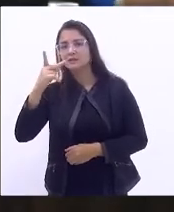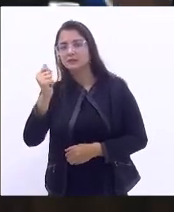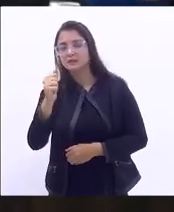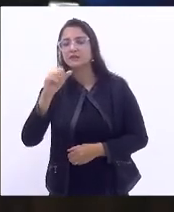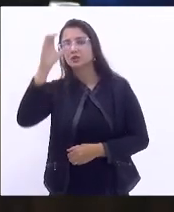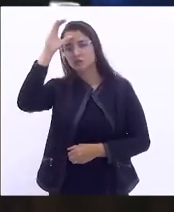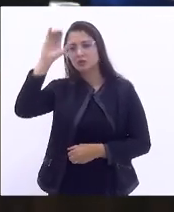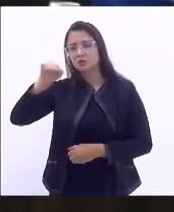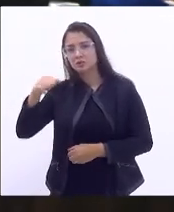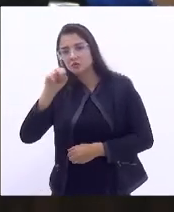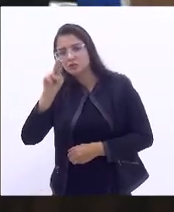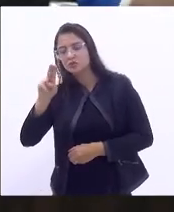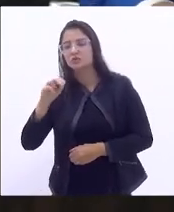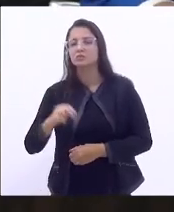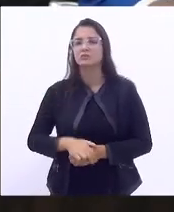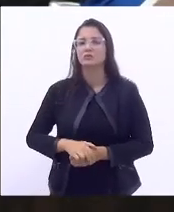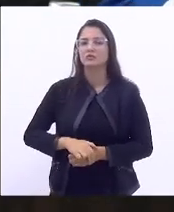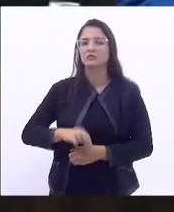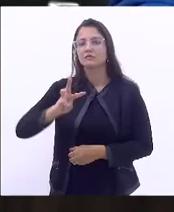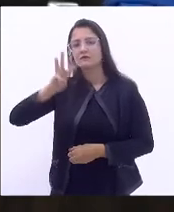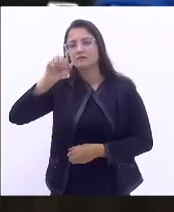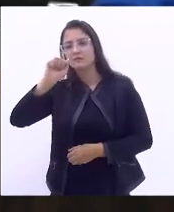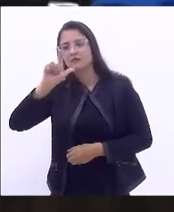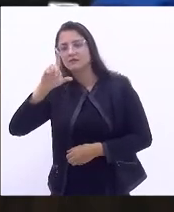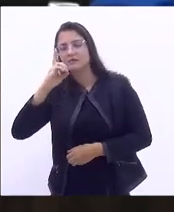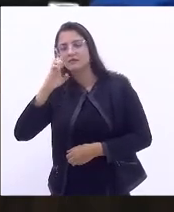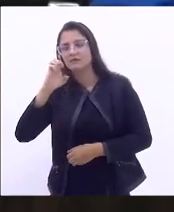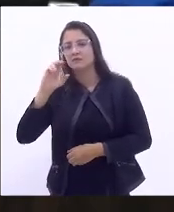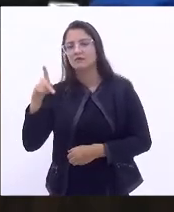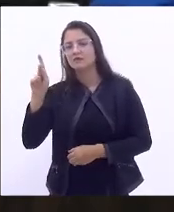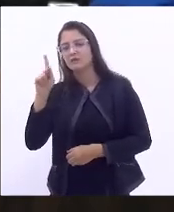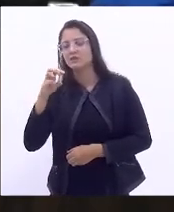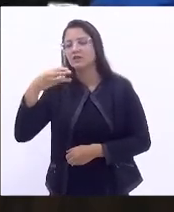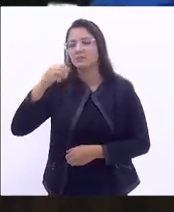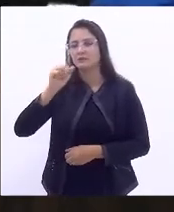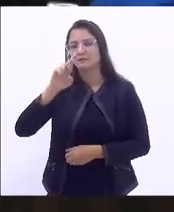Ju, Valdeci da Saúde e Marta Rocha.